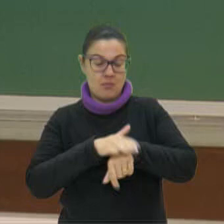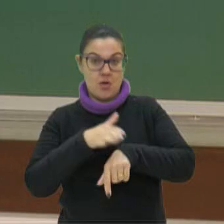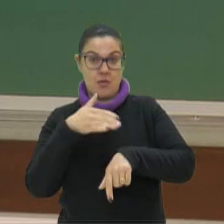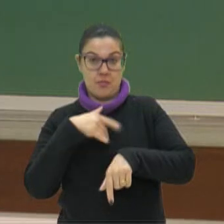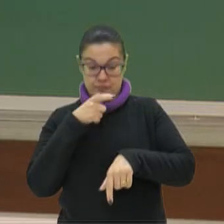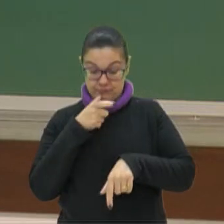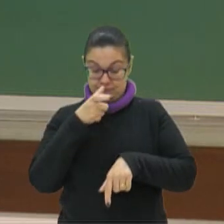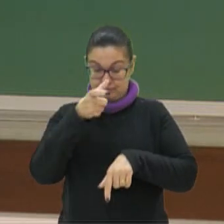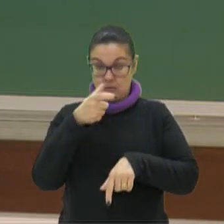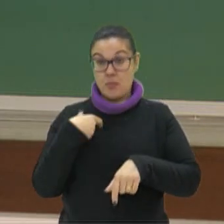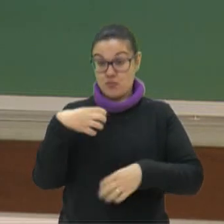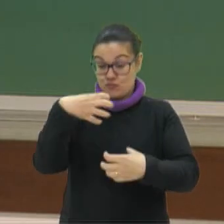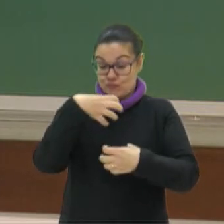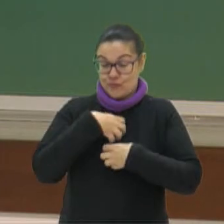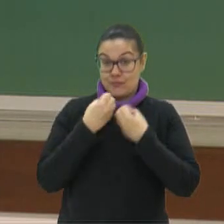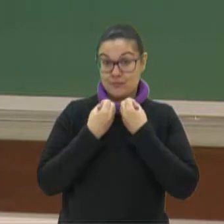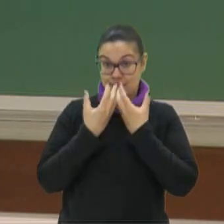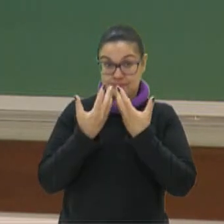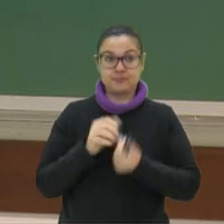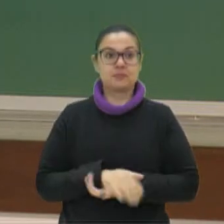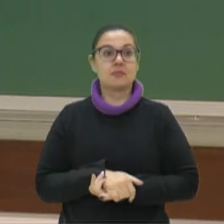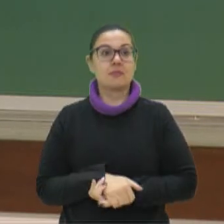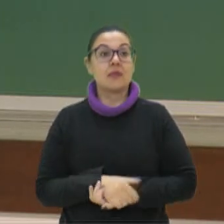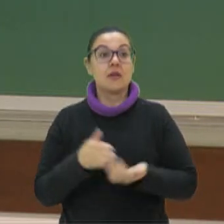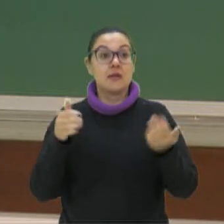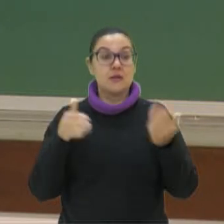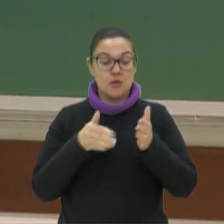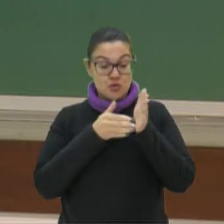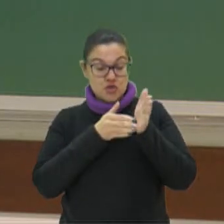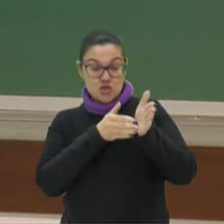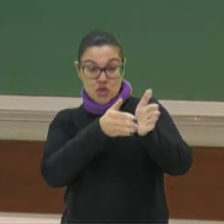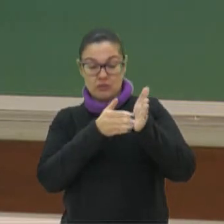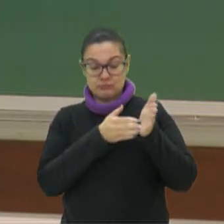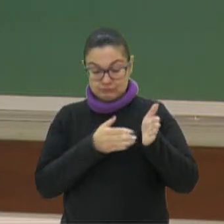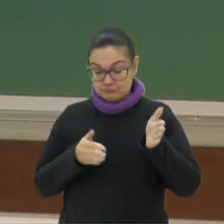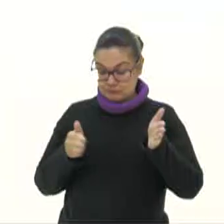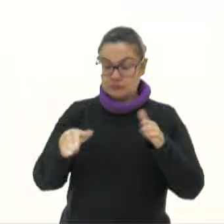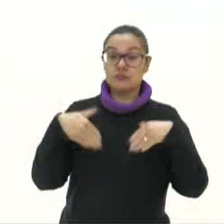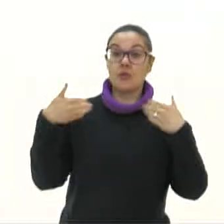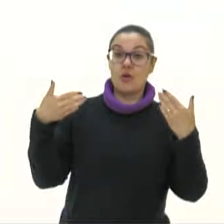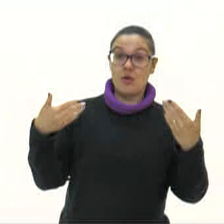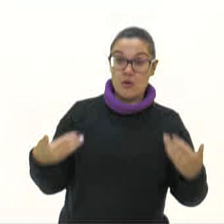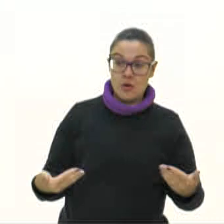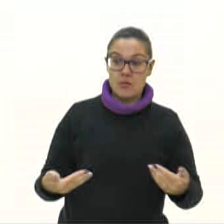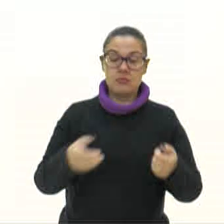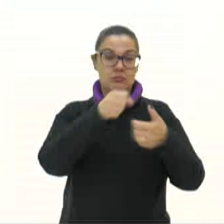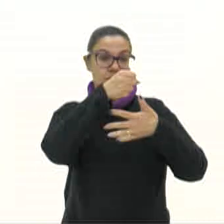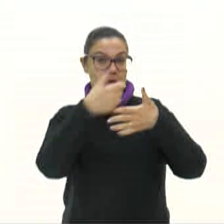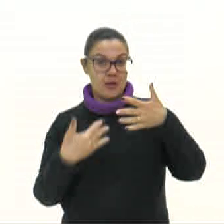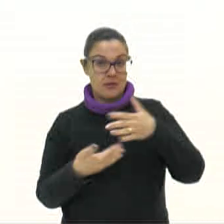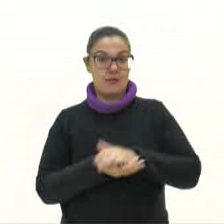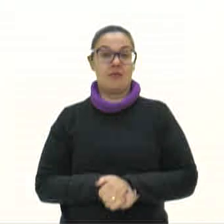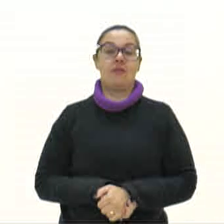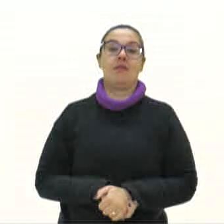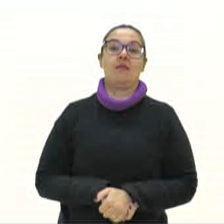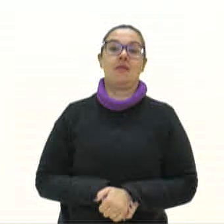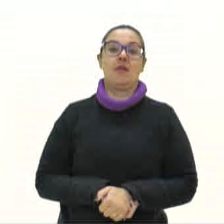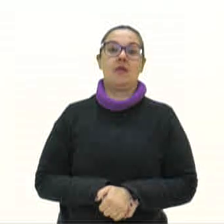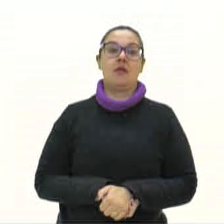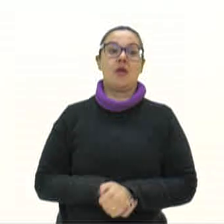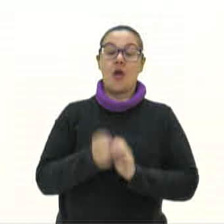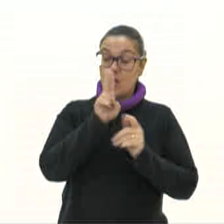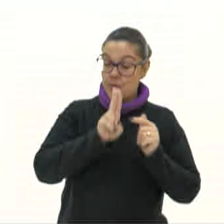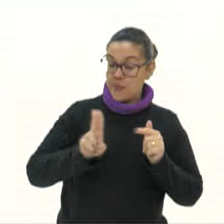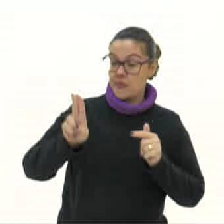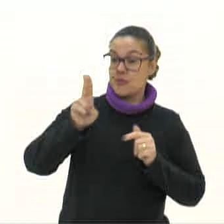a minha forma de dizer, beleza? Então, olha só, discurso direto e indireto. Características do discurso direto.